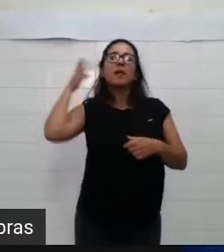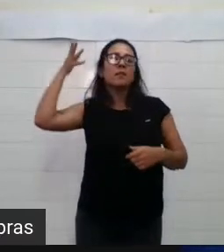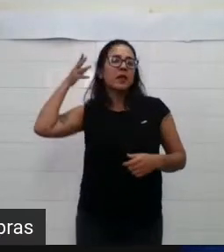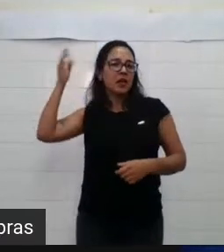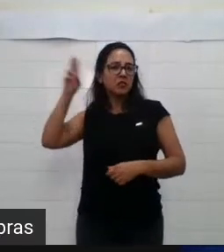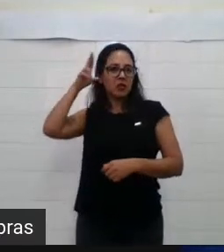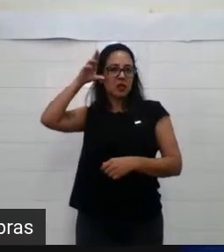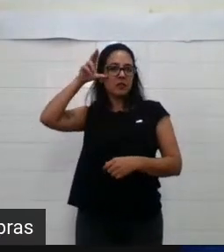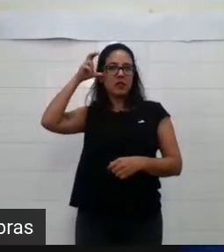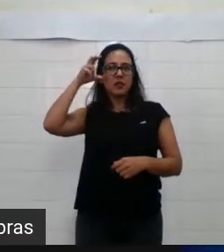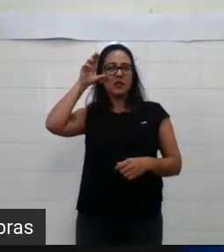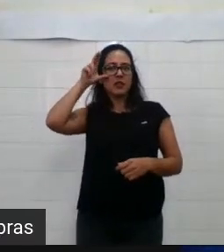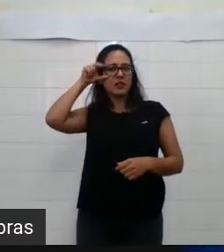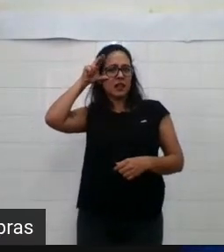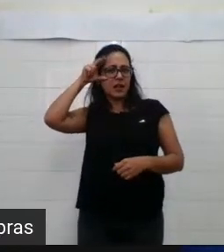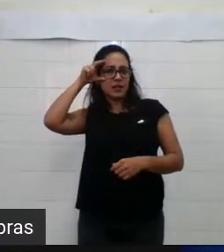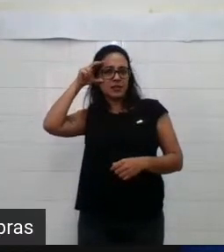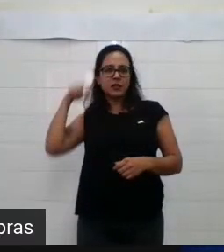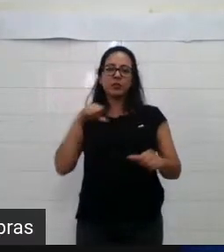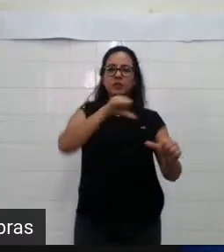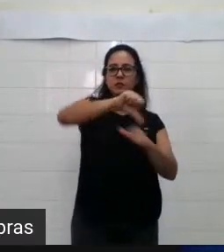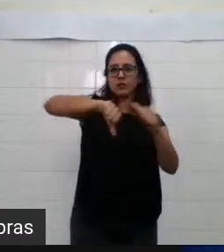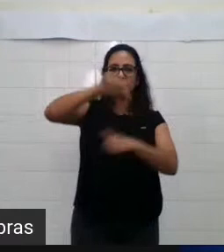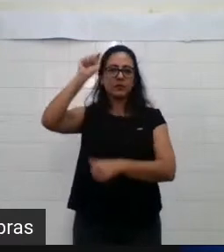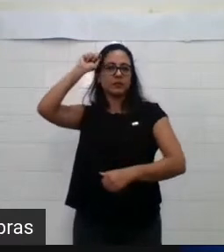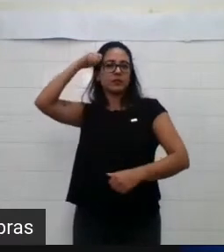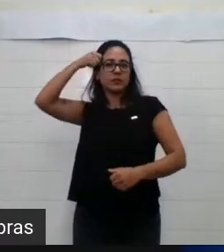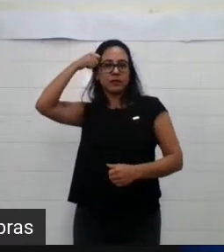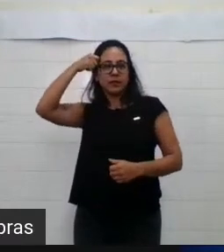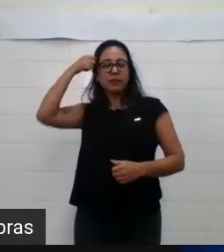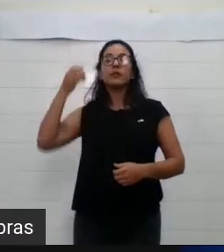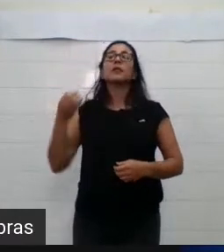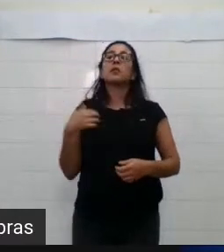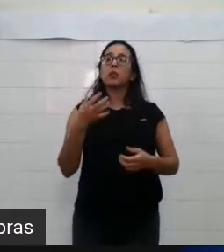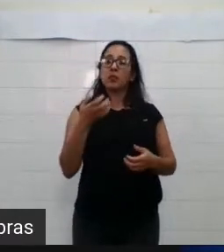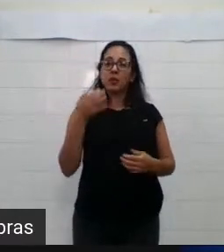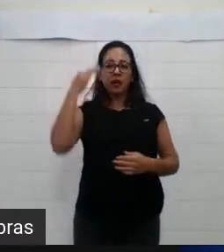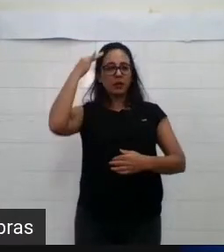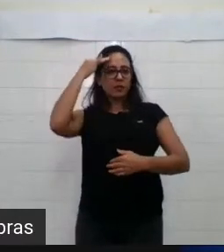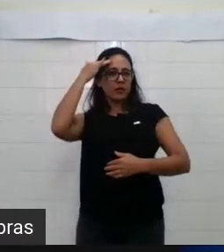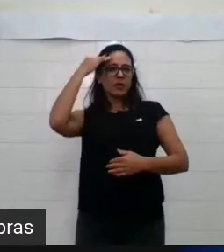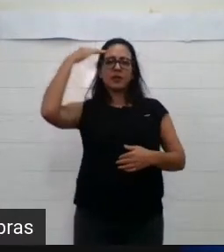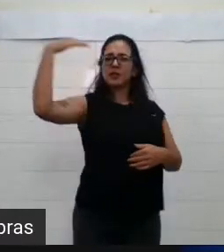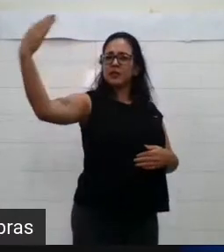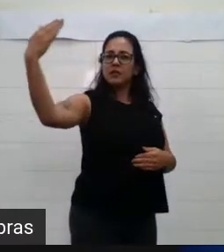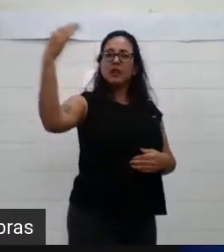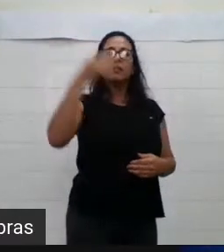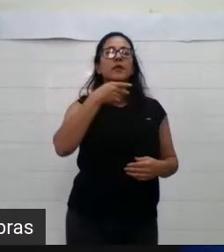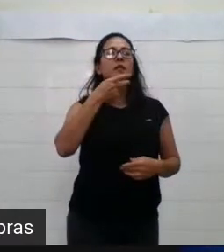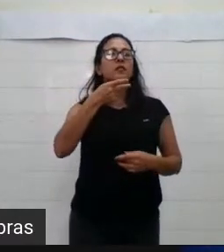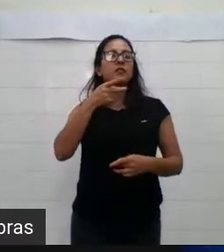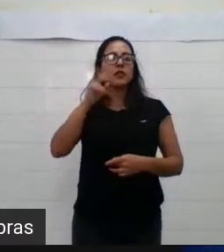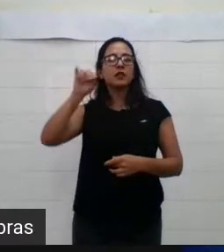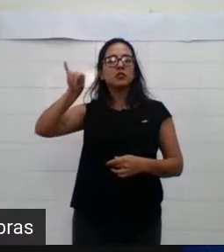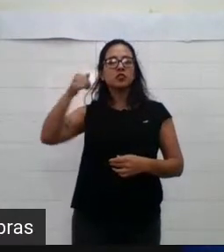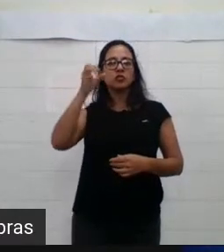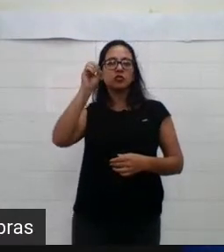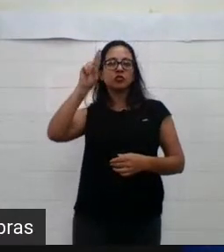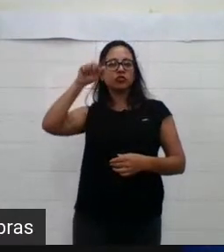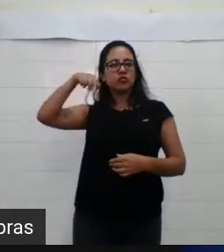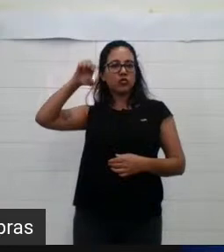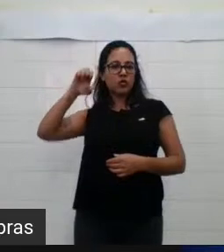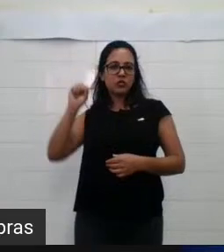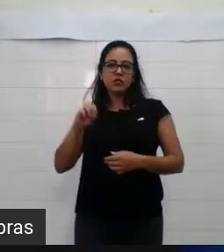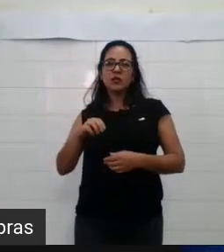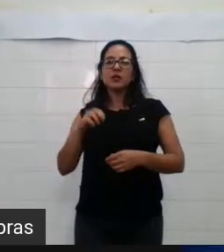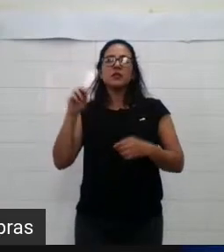gente se torna negra. Agradecer também, né, a fala, tem uma fala do Jorge Souza, que diz assim,